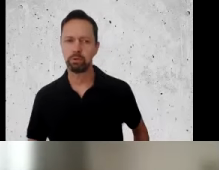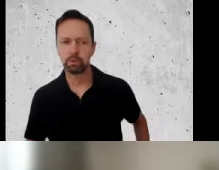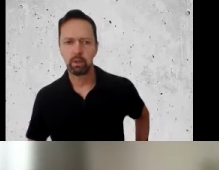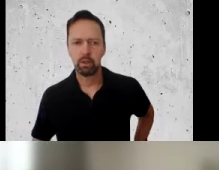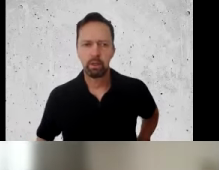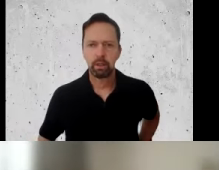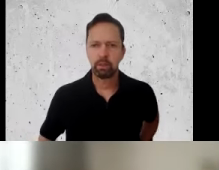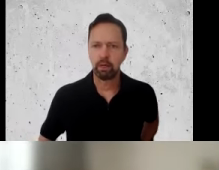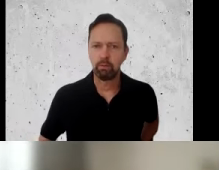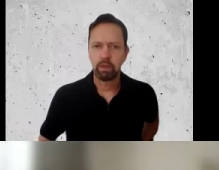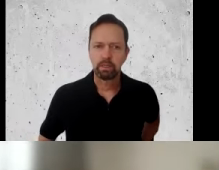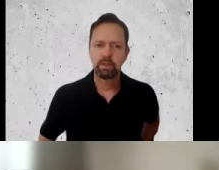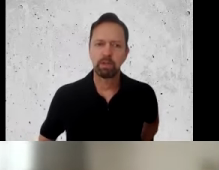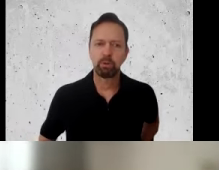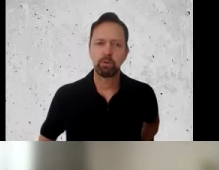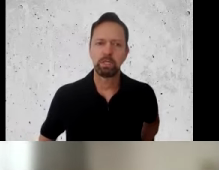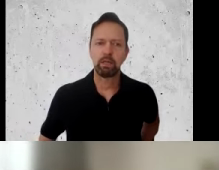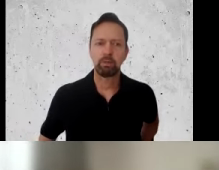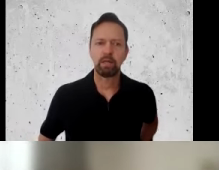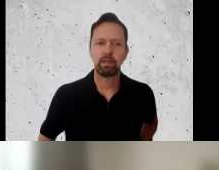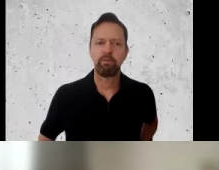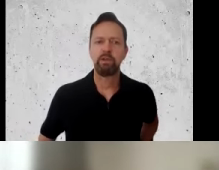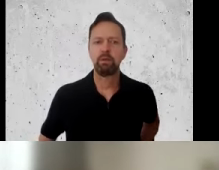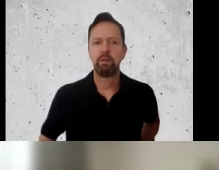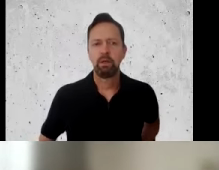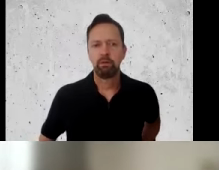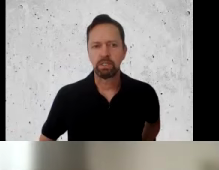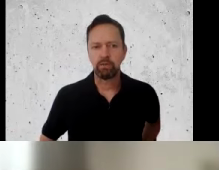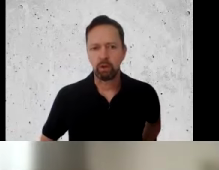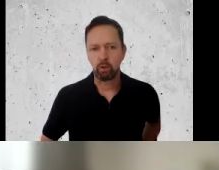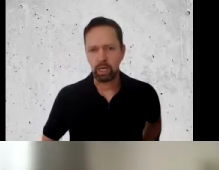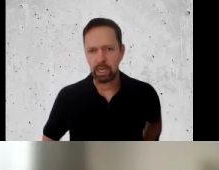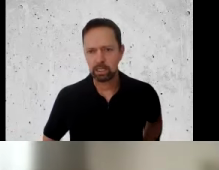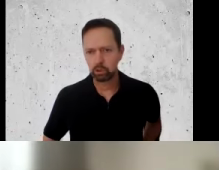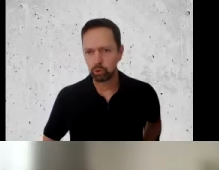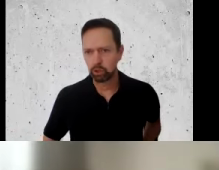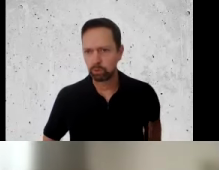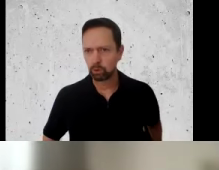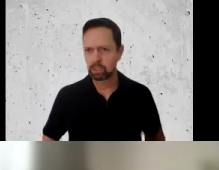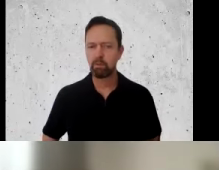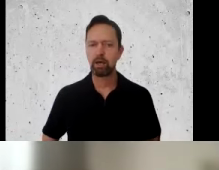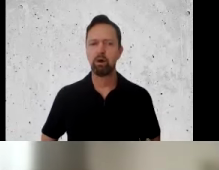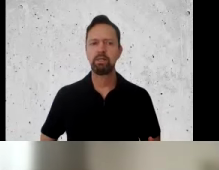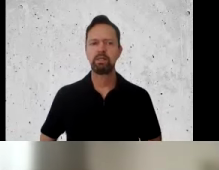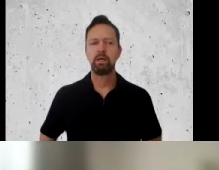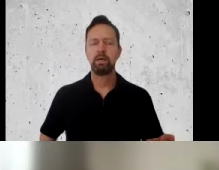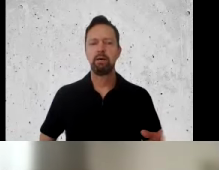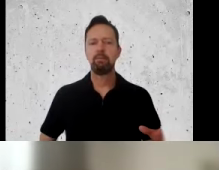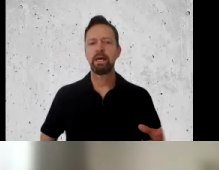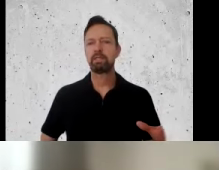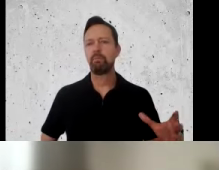contratos todos. Então, se você produzir dentro da firma, você vai incorrer esses custos de produção